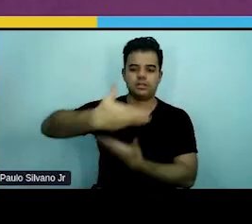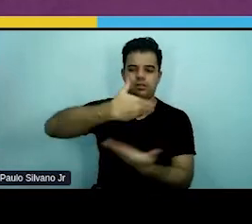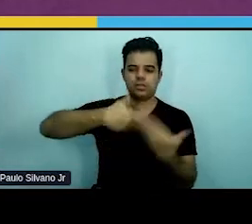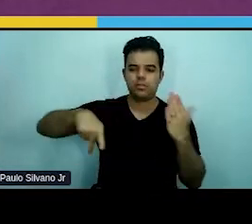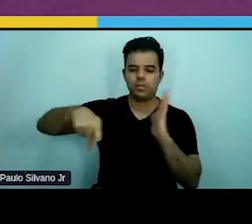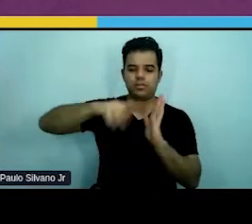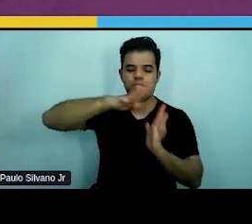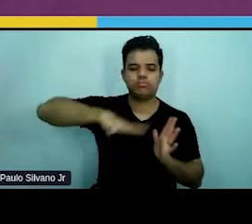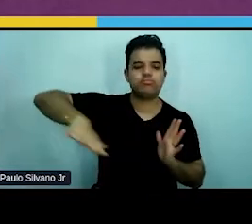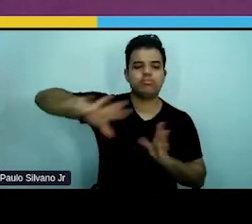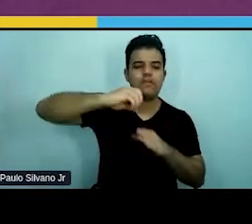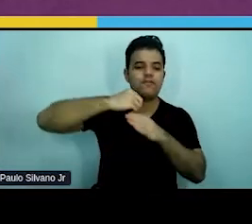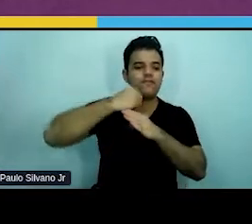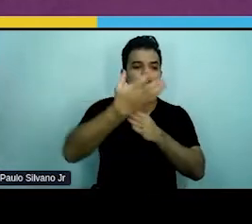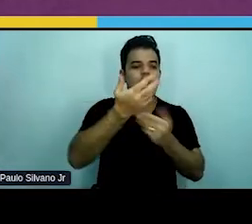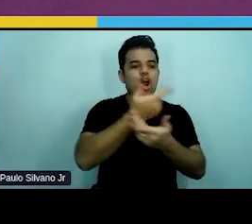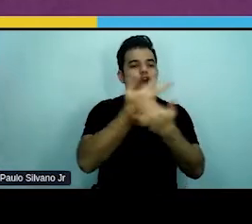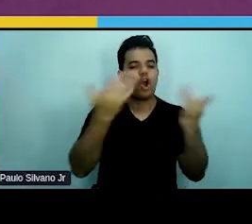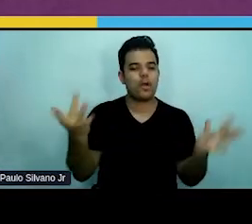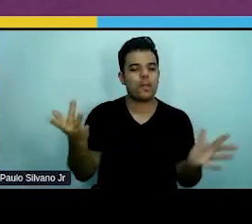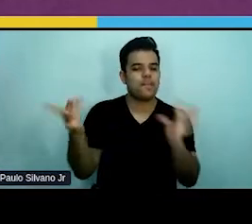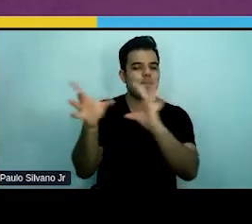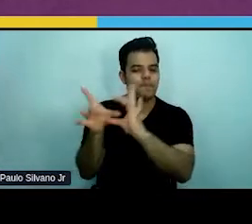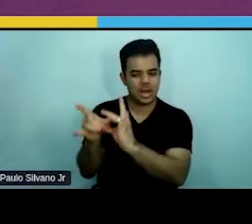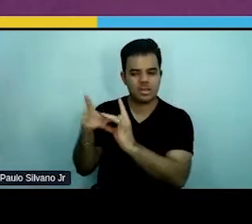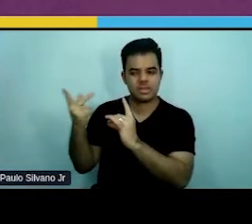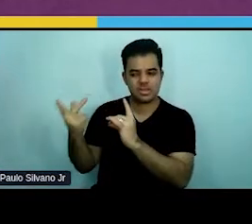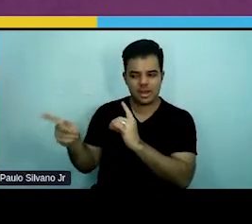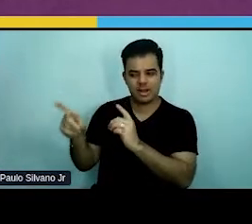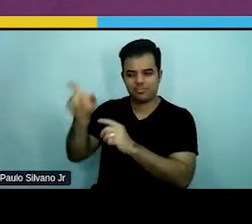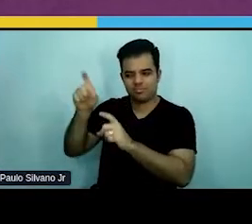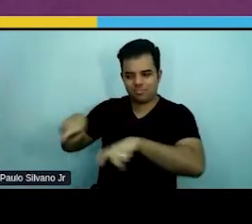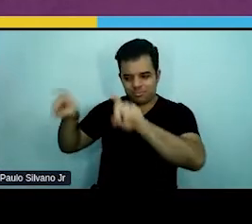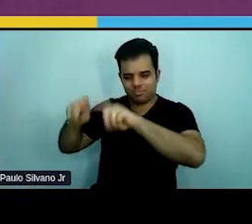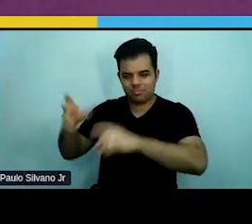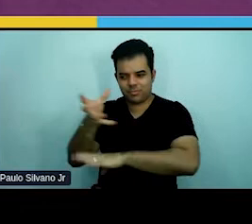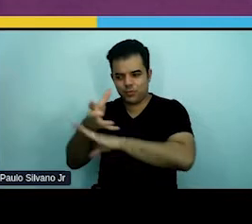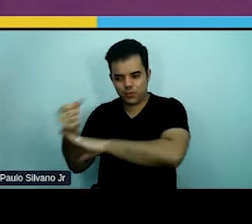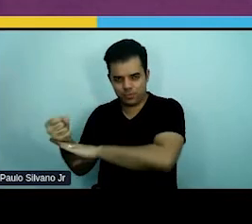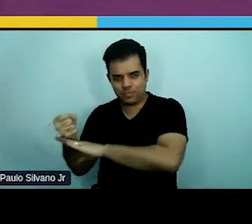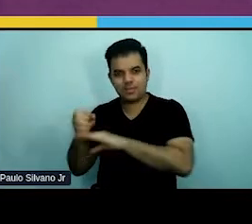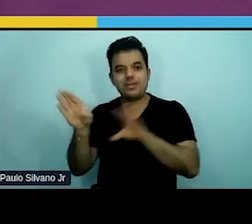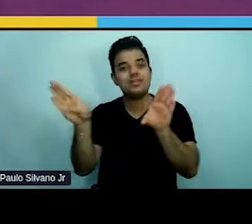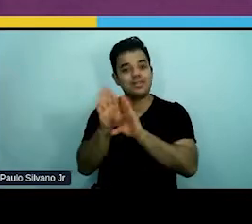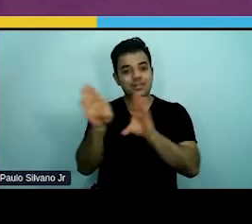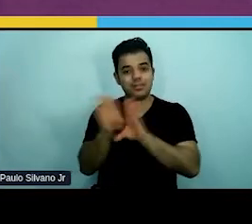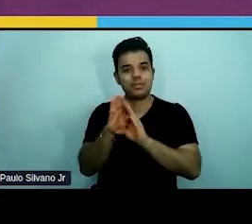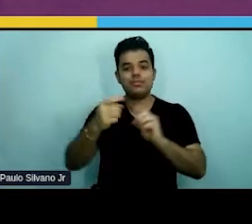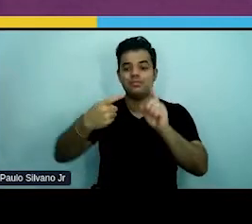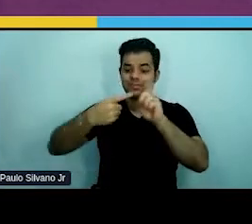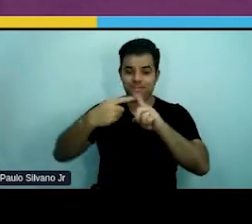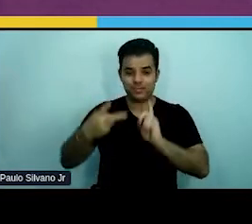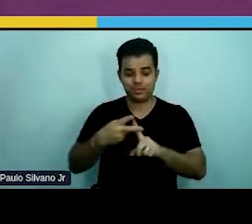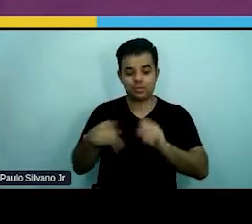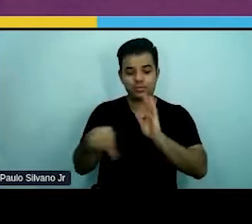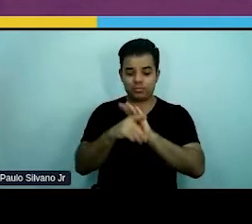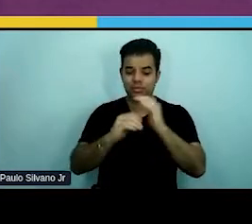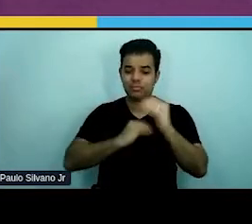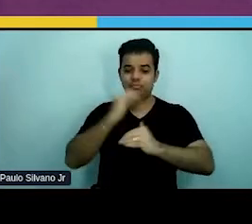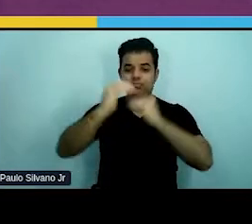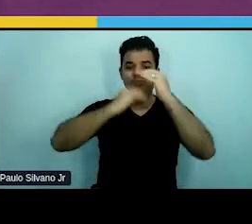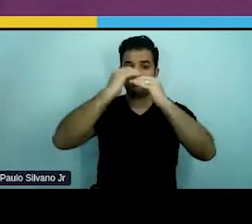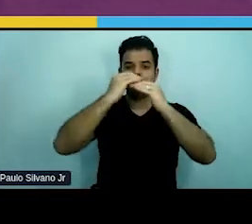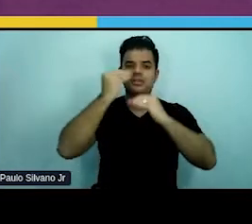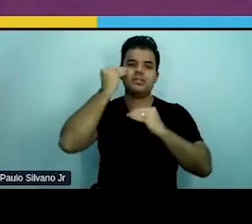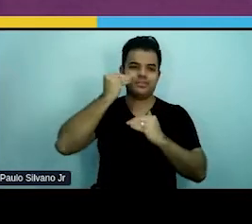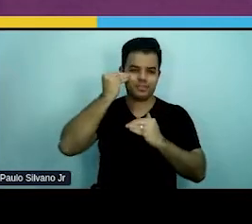meio exterior, tá certo? E por fim, né, a gente tem em conjunto, né, os dois termos desempenho e experiência,